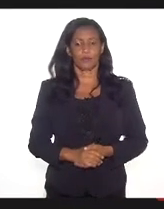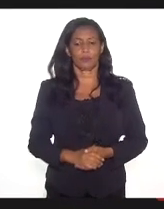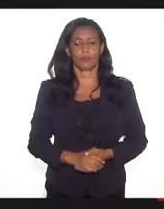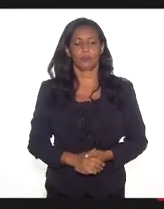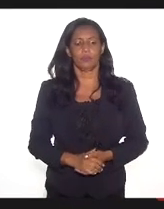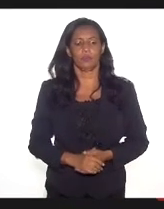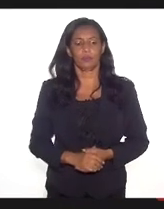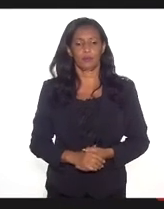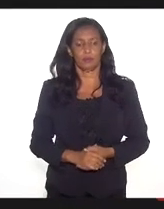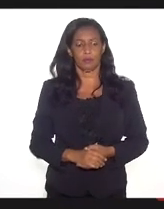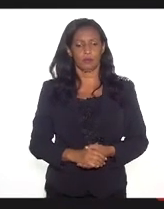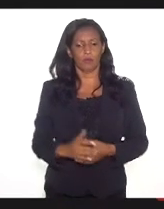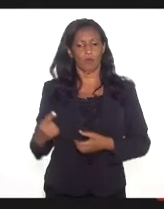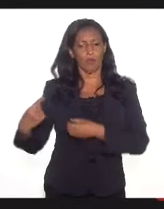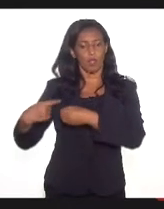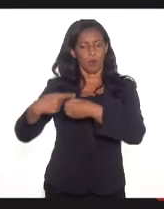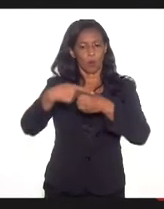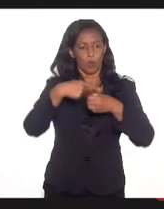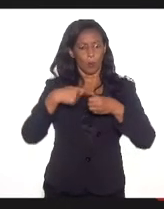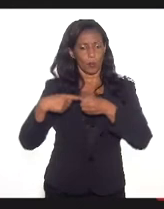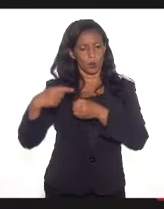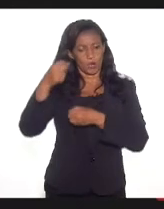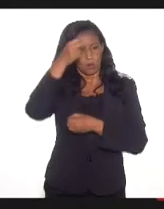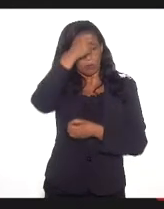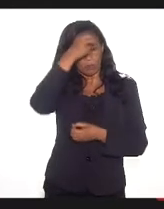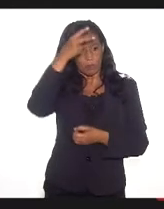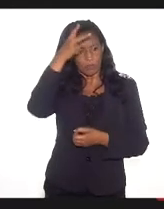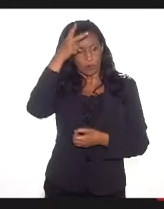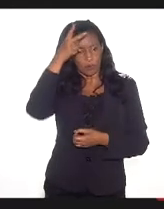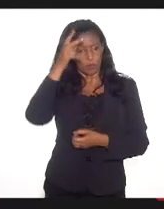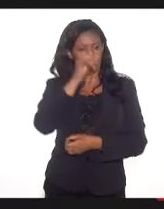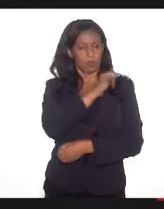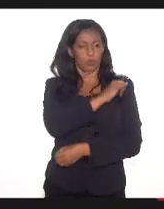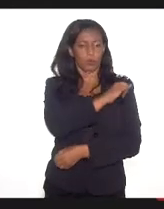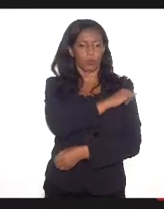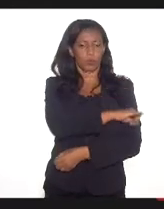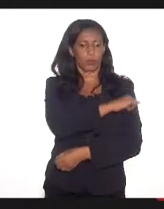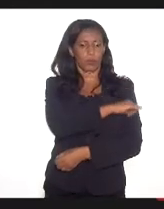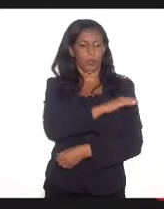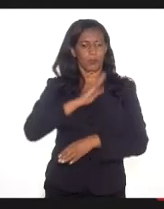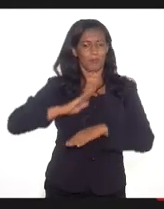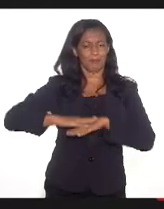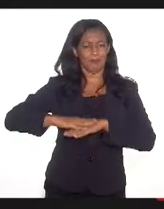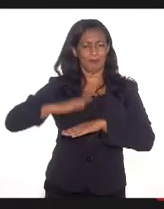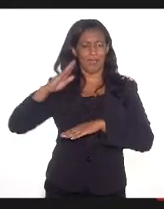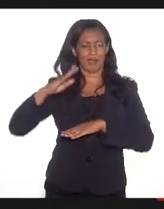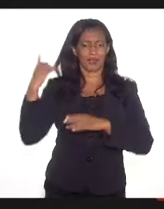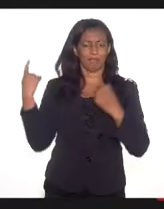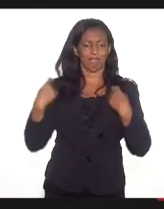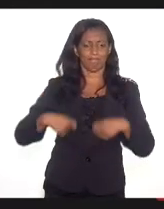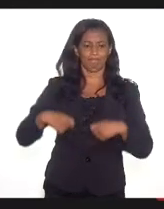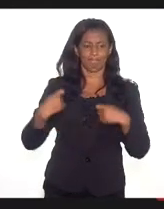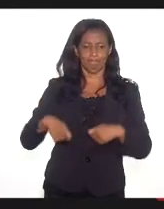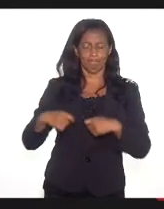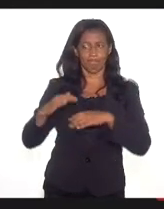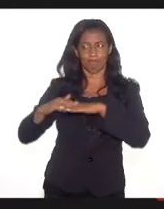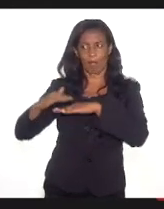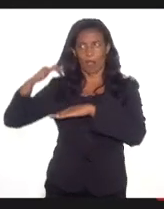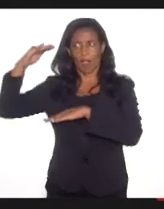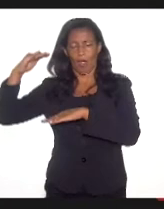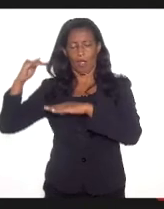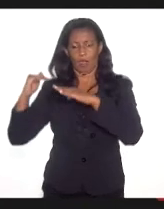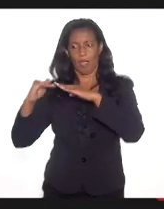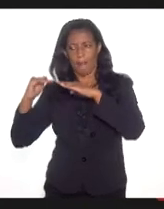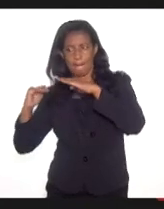esses são os municípios do estado do Rio de Janeiro que mais precisaram e os que menos precisaram